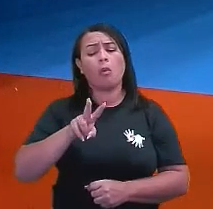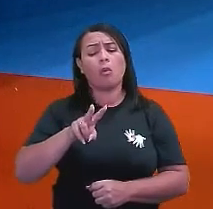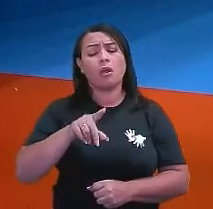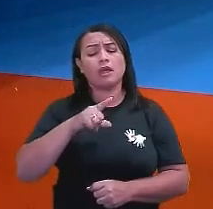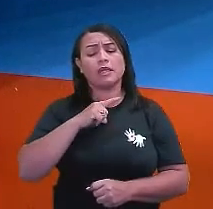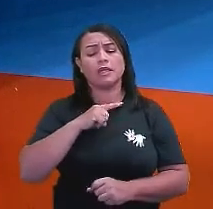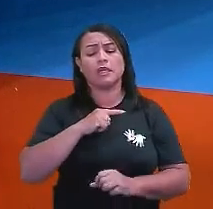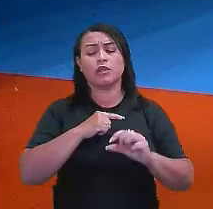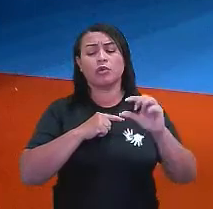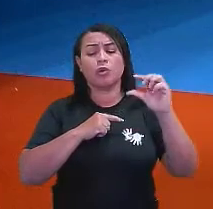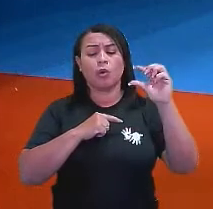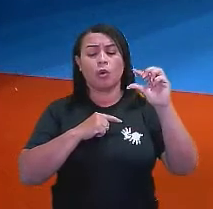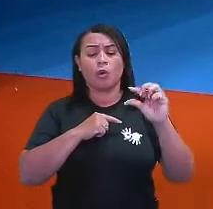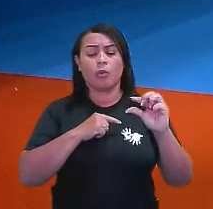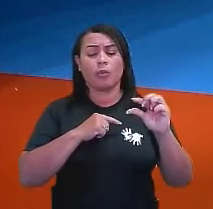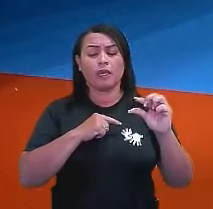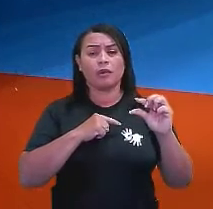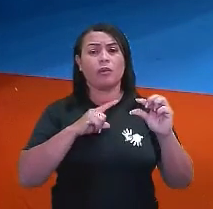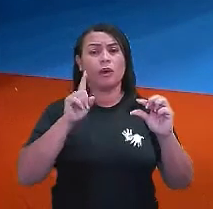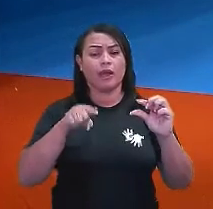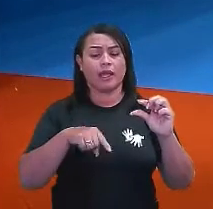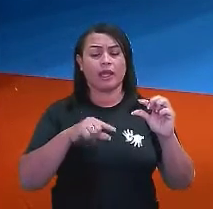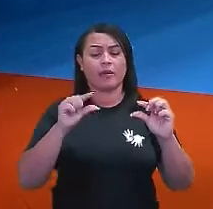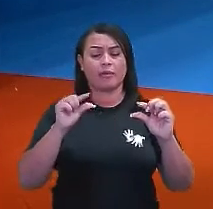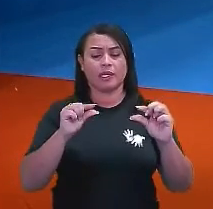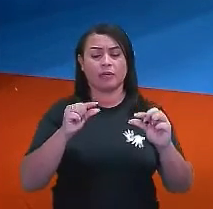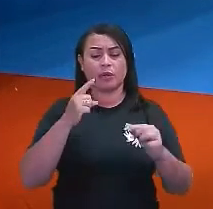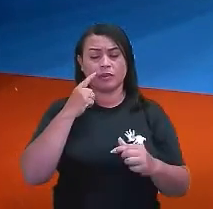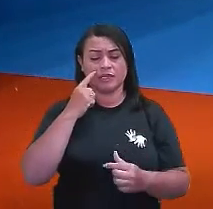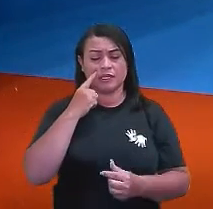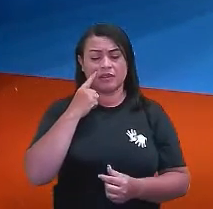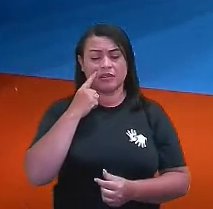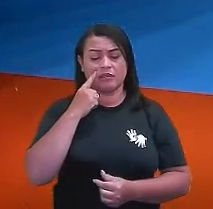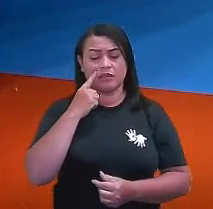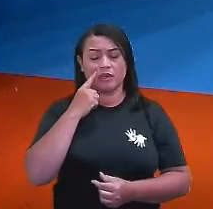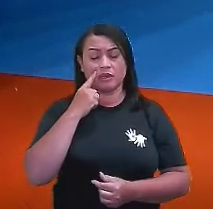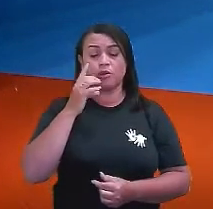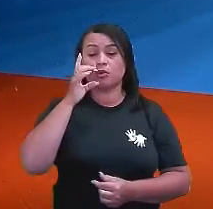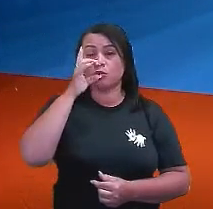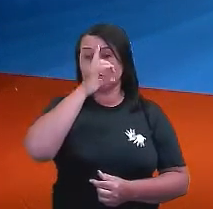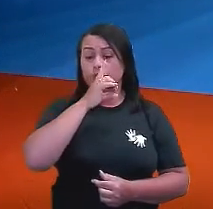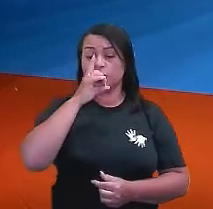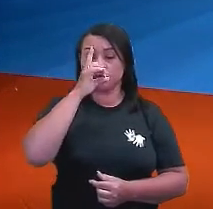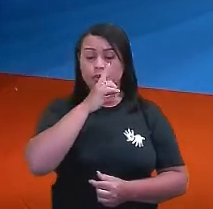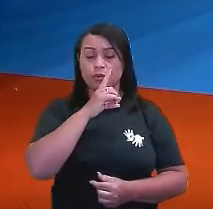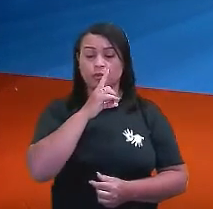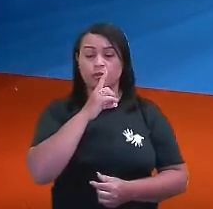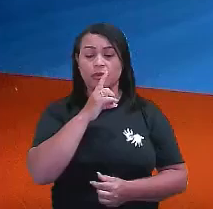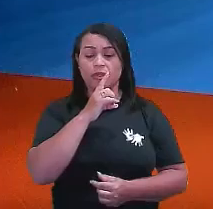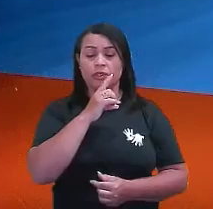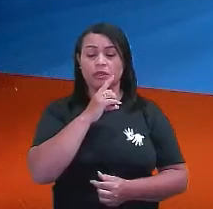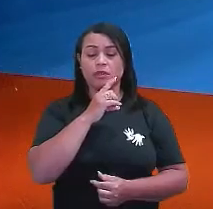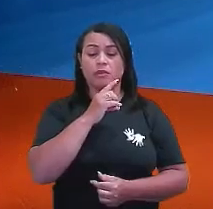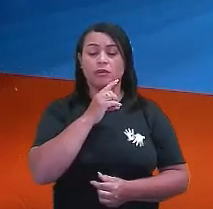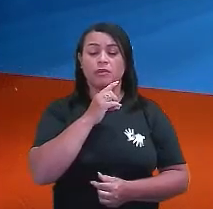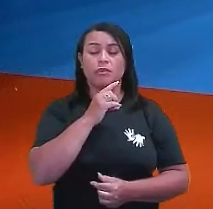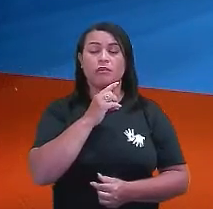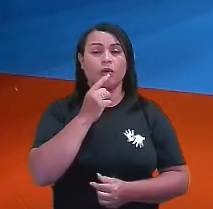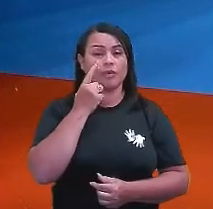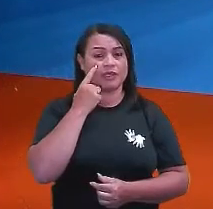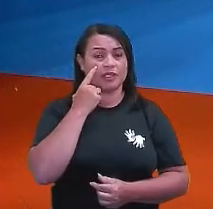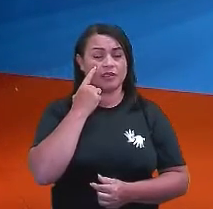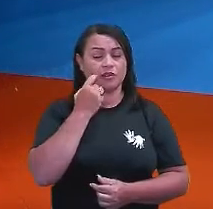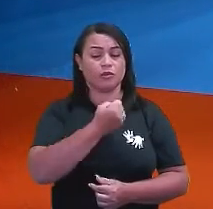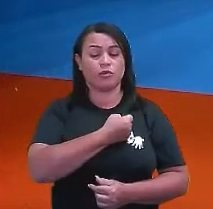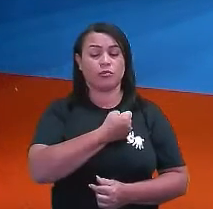coluna menor é que representa a mínima. Então, aqui, ó, no domingo, a mínima está aqui, tá?